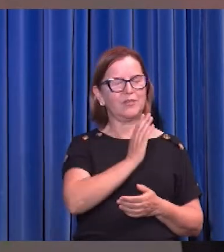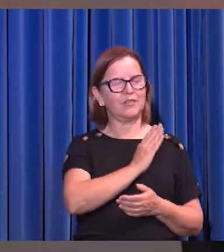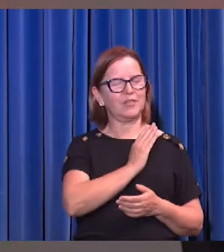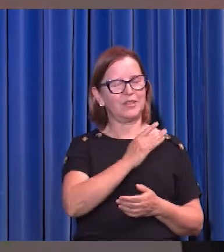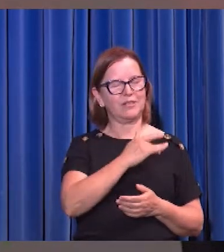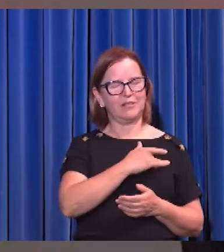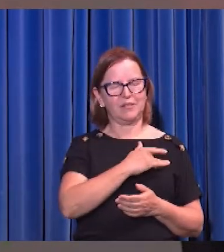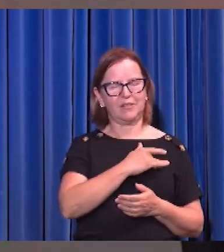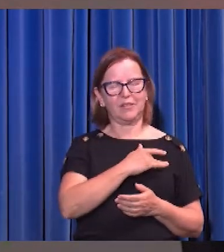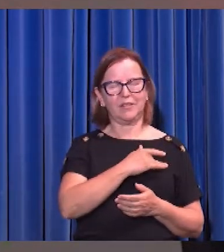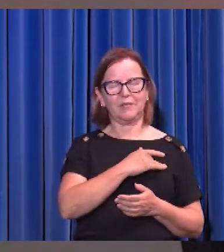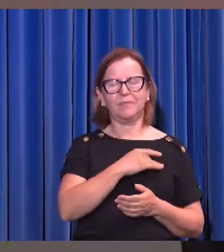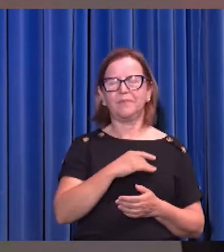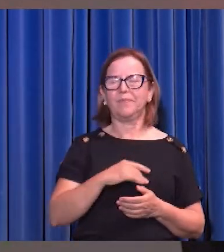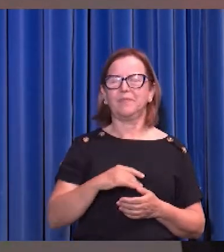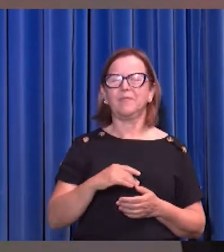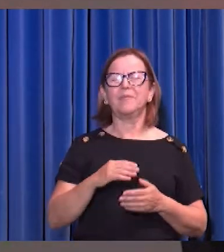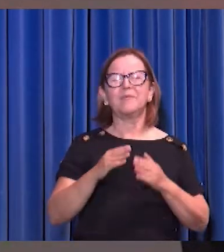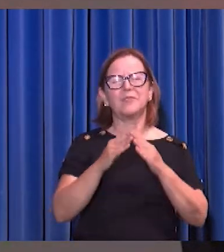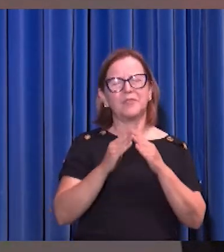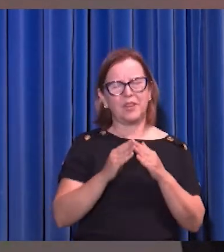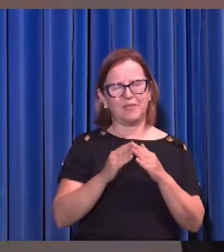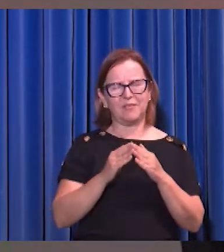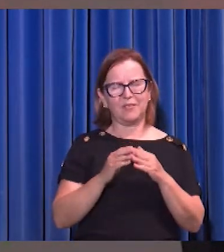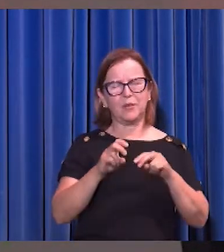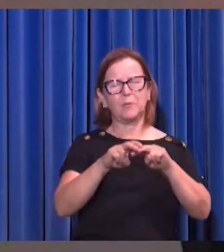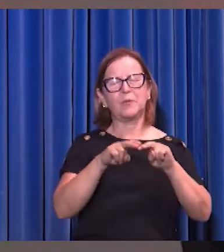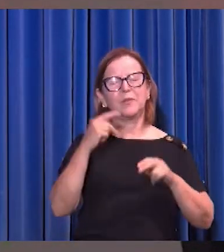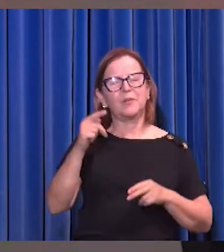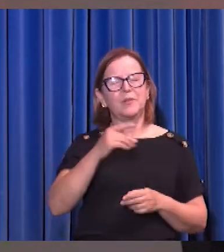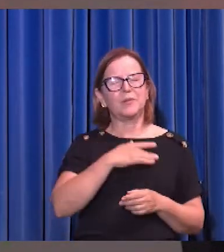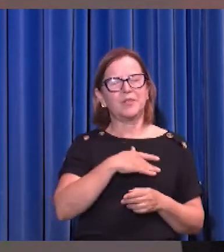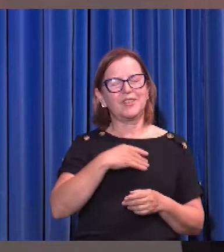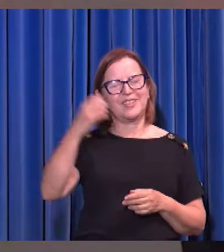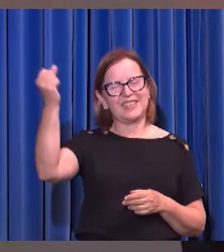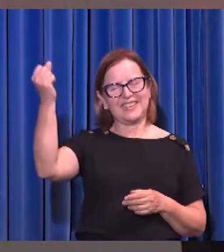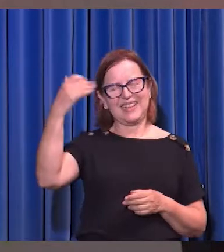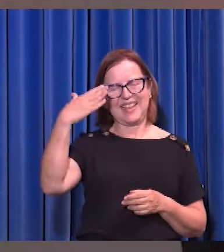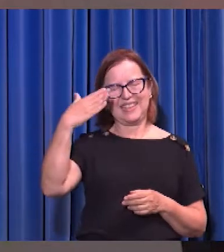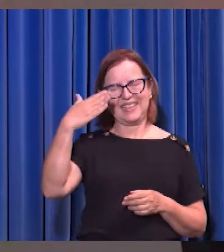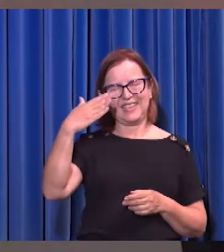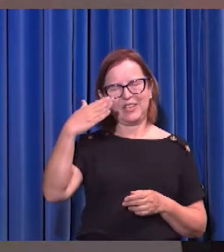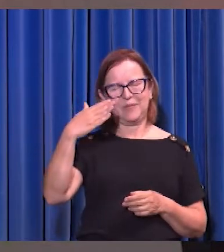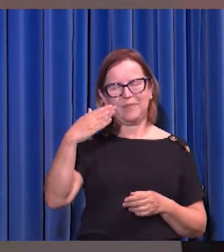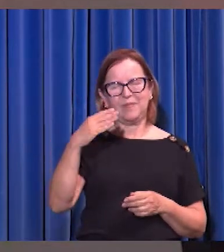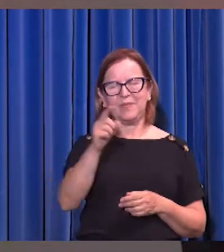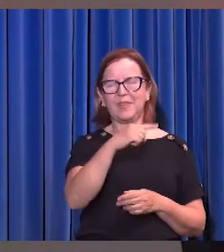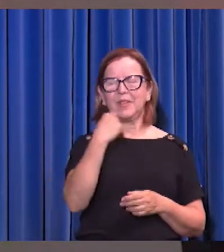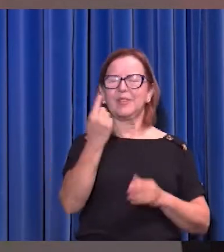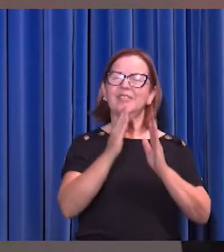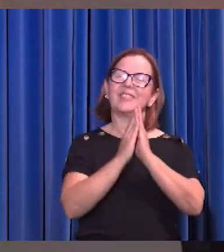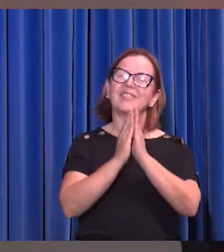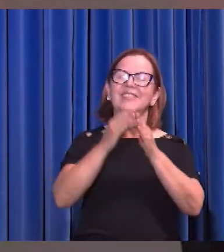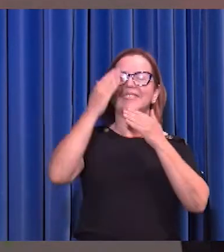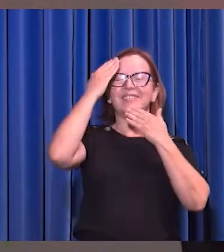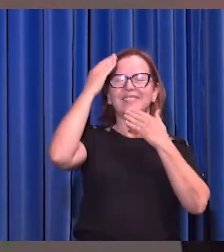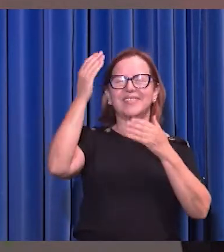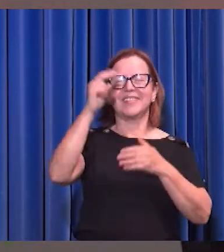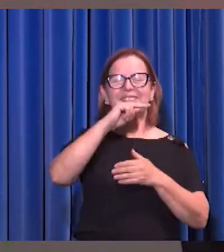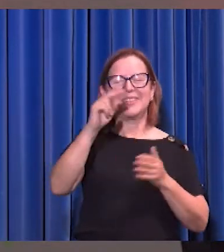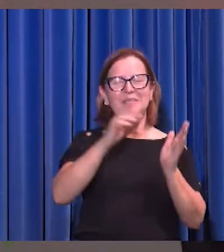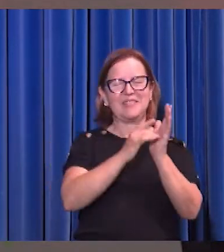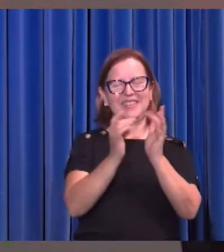aqui. Faz isso, meu Pai, por misericórdia e graça. E nós oramos agradecidos no nome